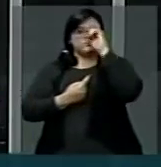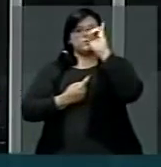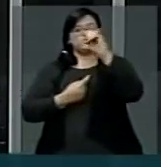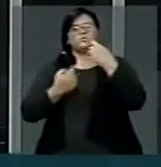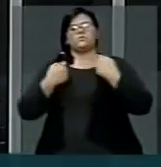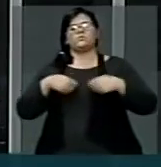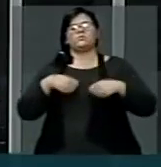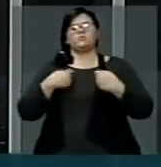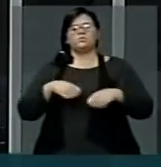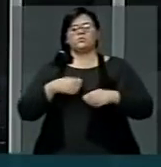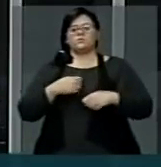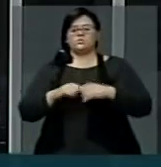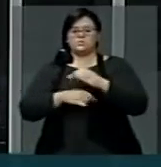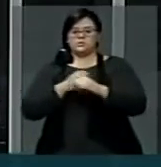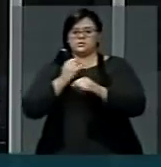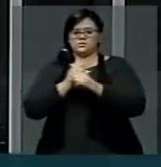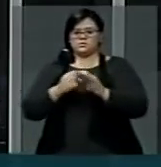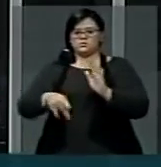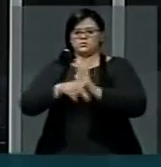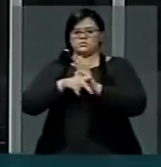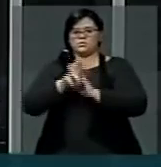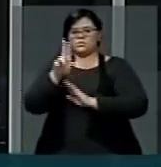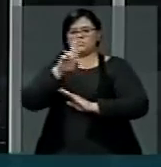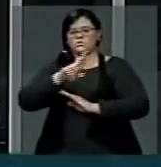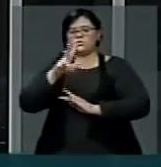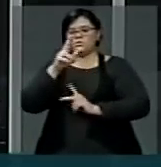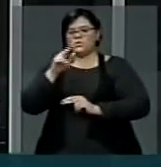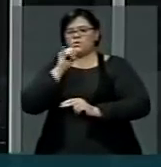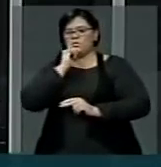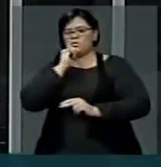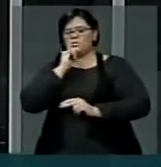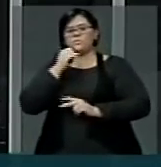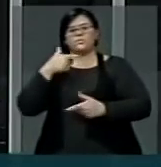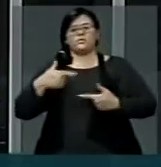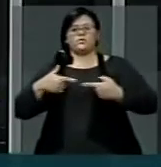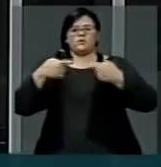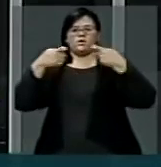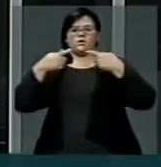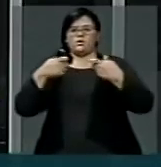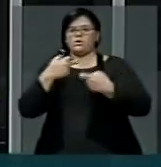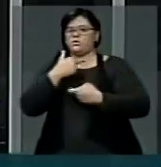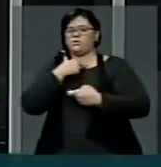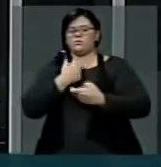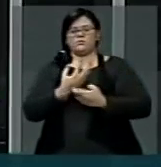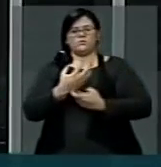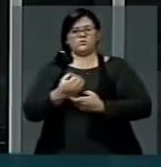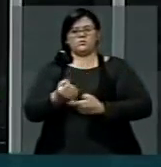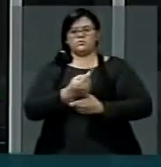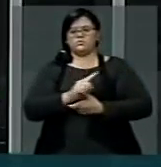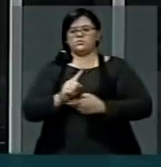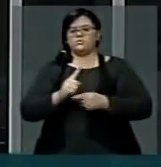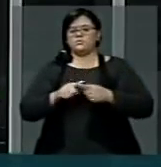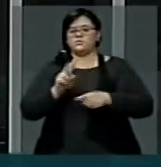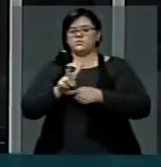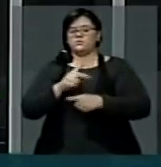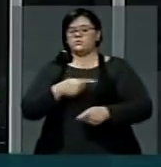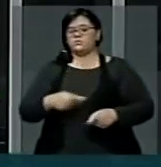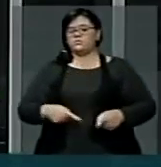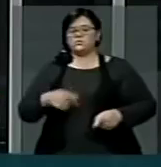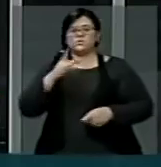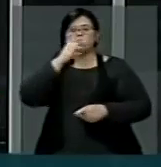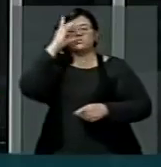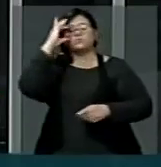seja instrumentalizado como arma de guerra, pois, como bem defendeu a presidenta Dilma, a